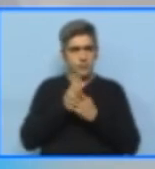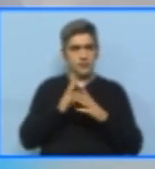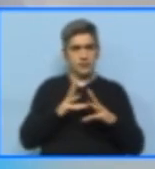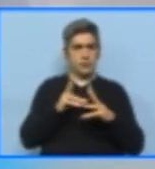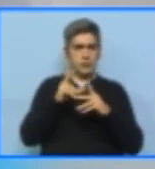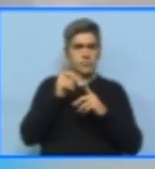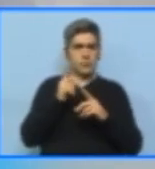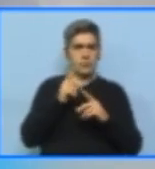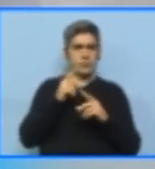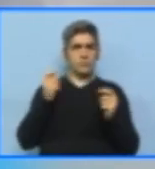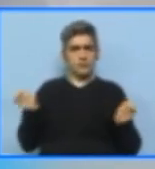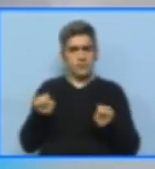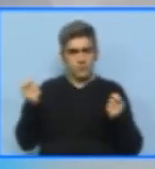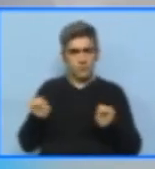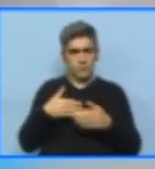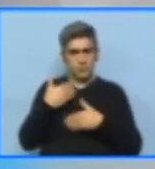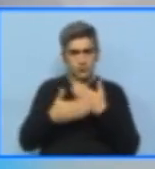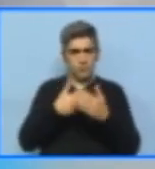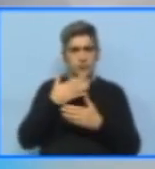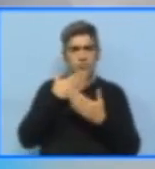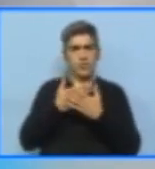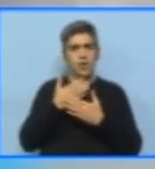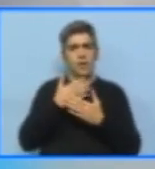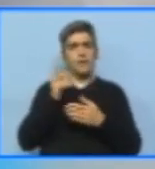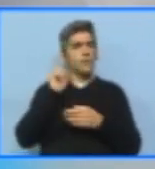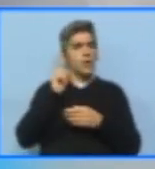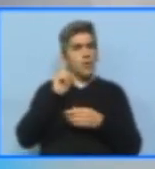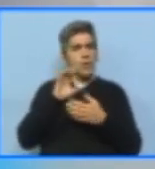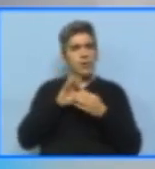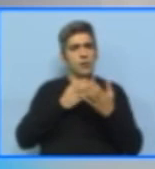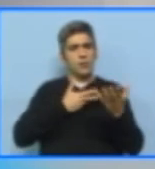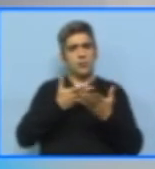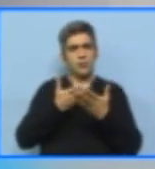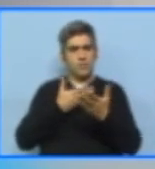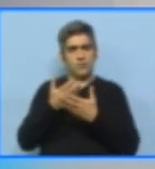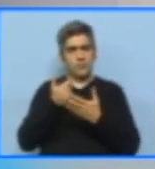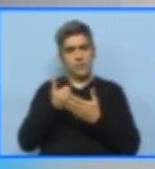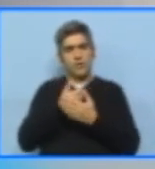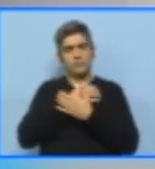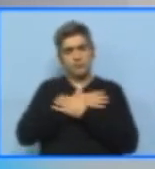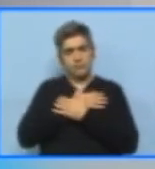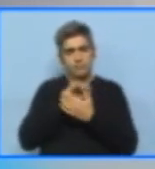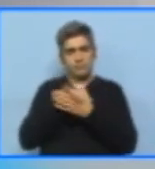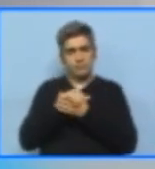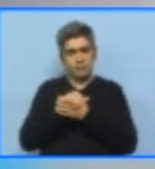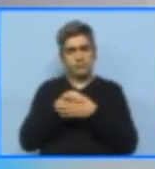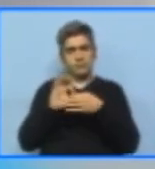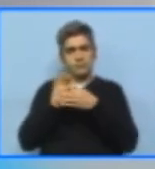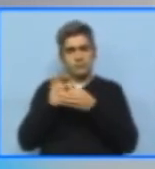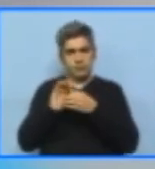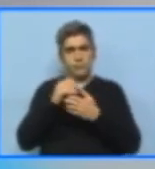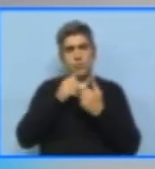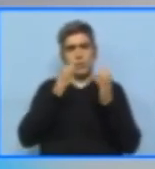desenvolver ações que possam capitalizar essa relação fraterna, amiga, de todos